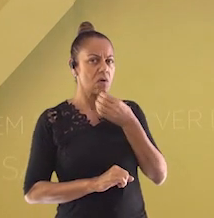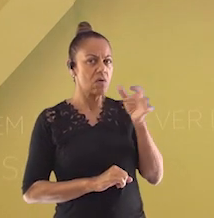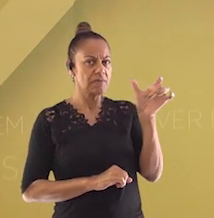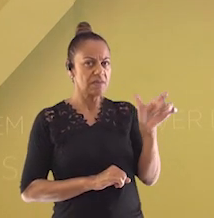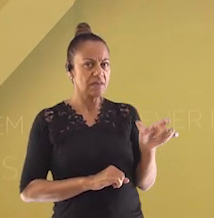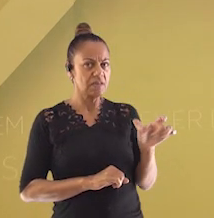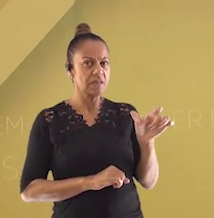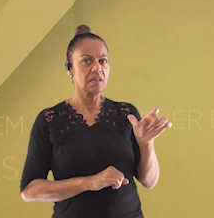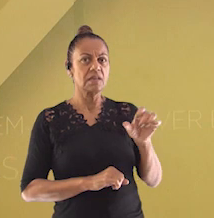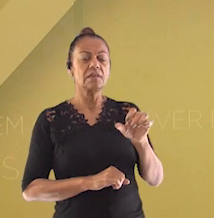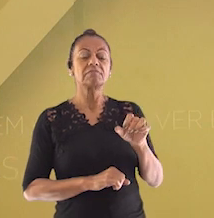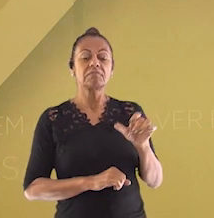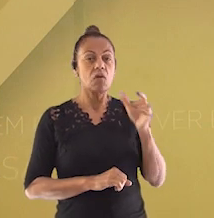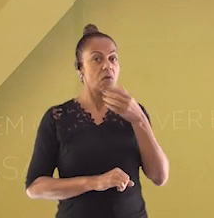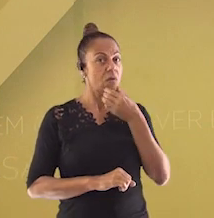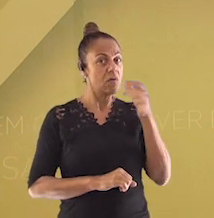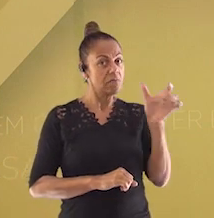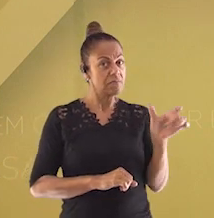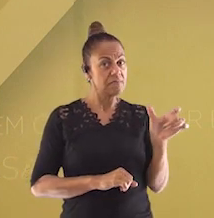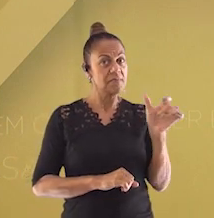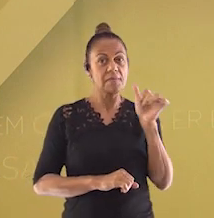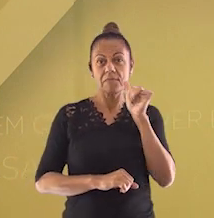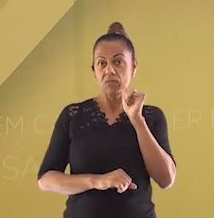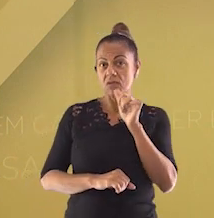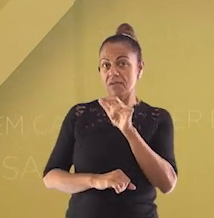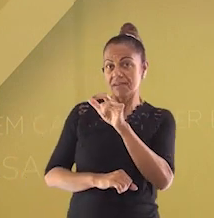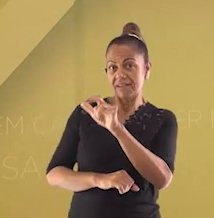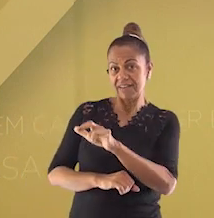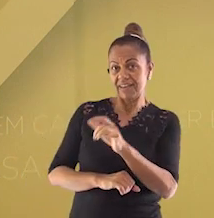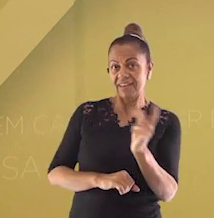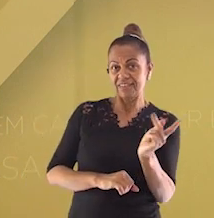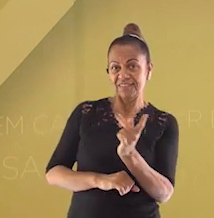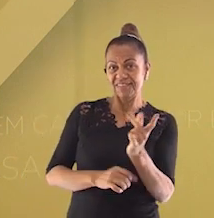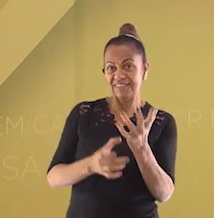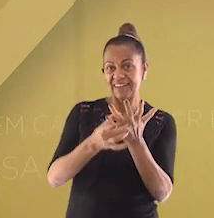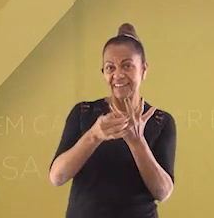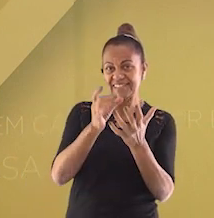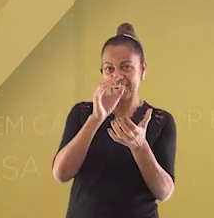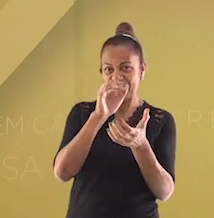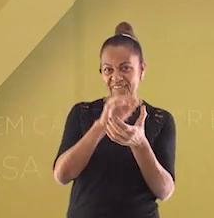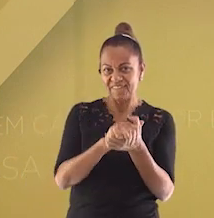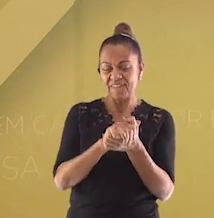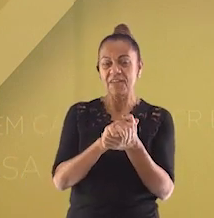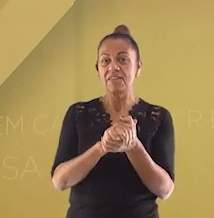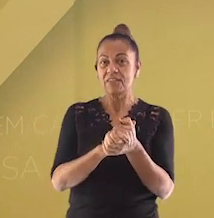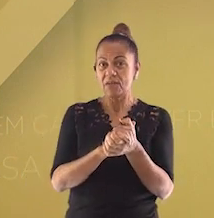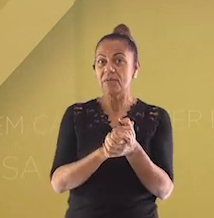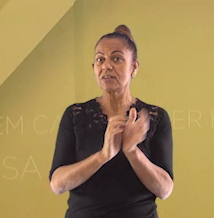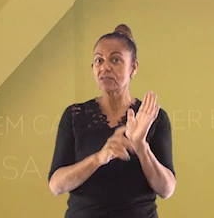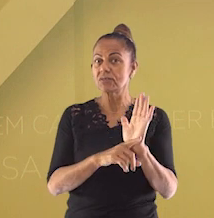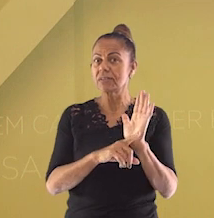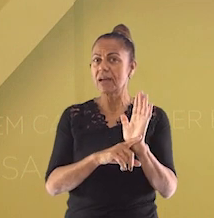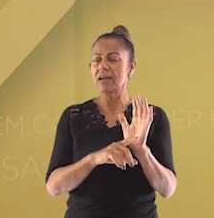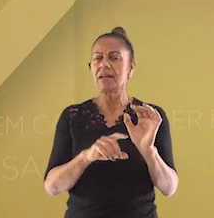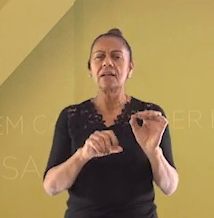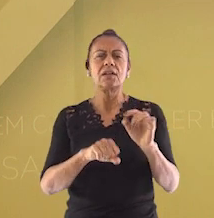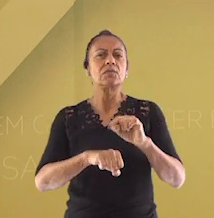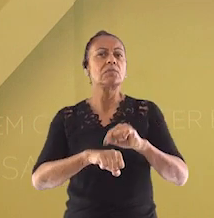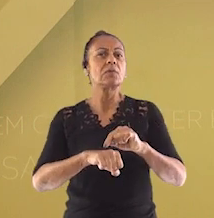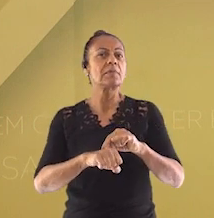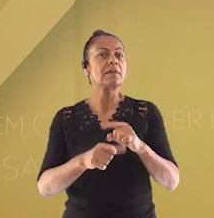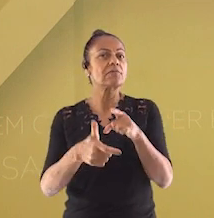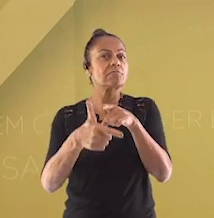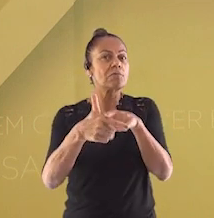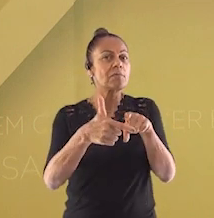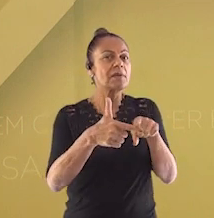conheçam John e Sofia um casal que vai nos ajudar com esta aula no momento eles